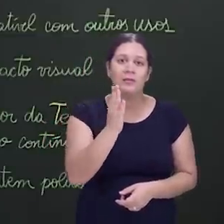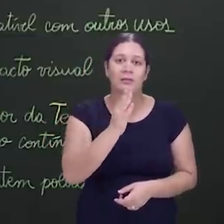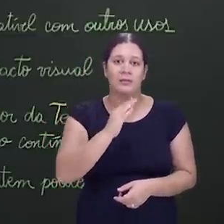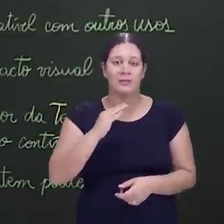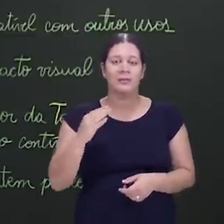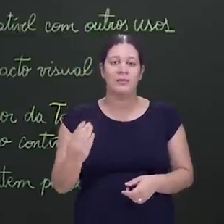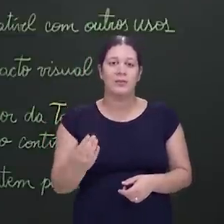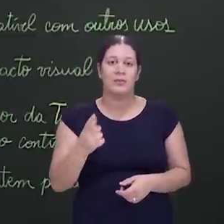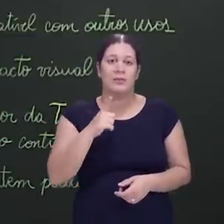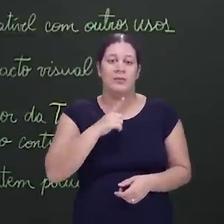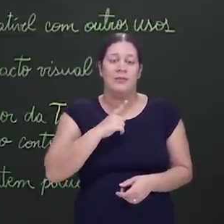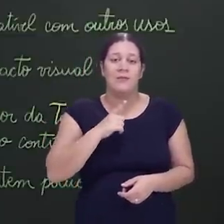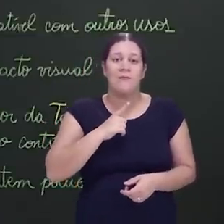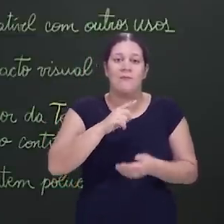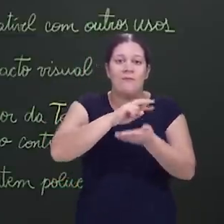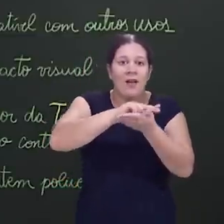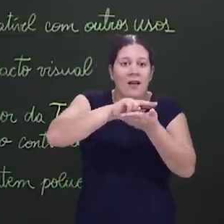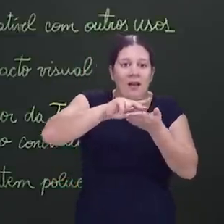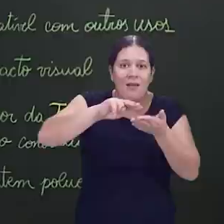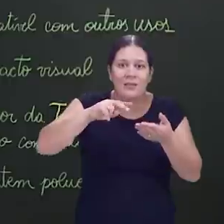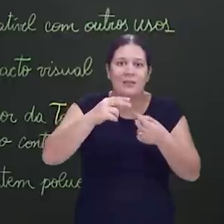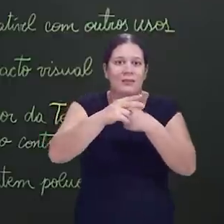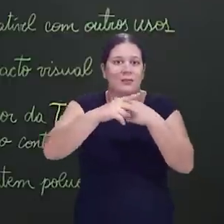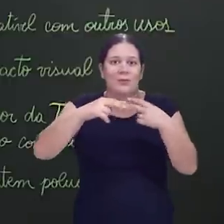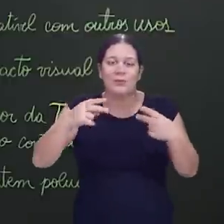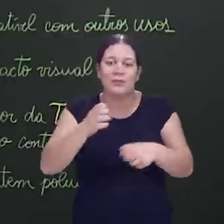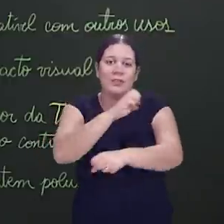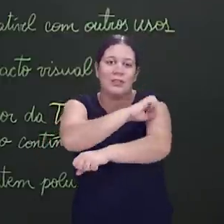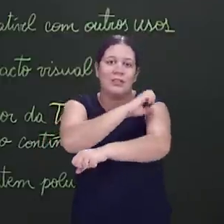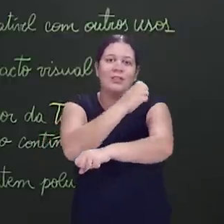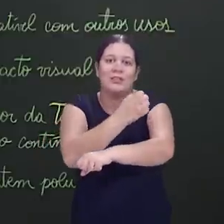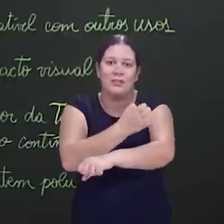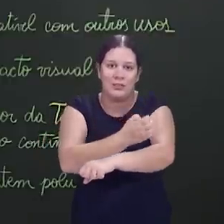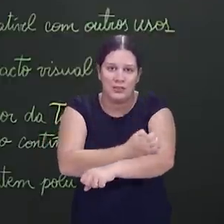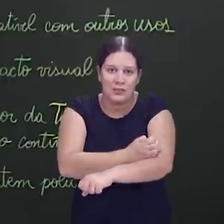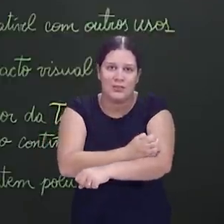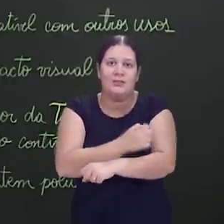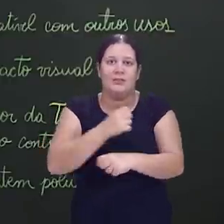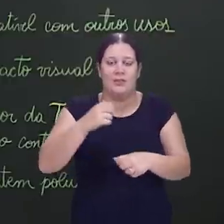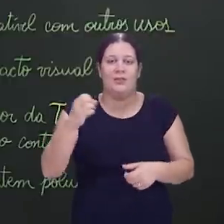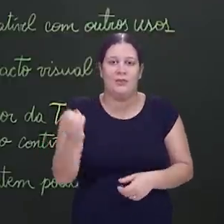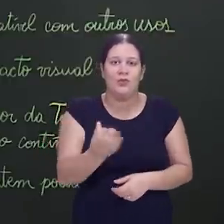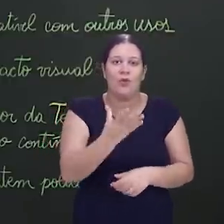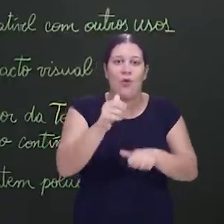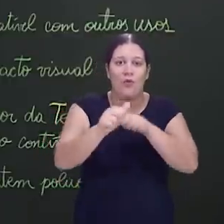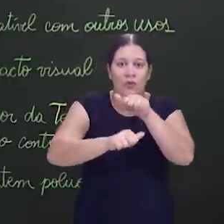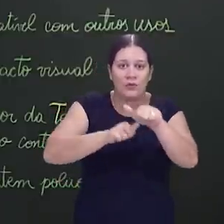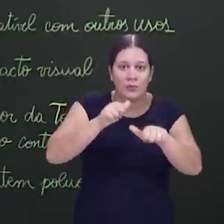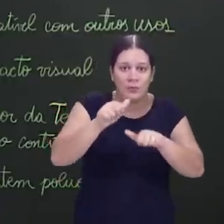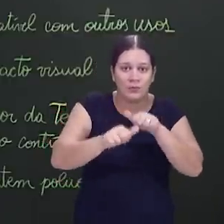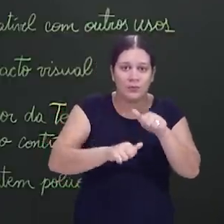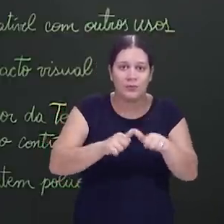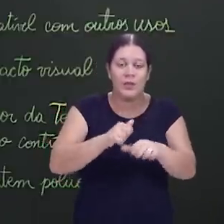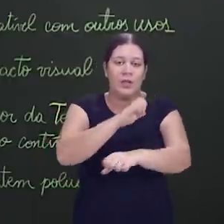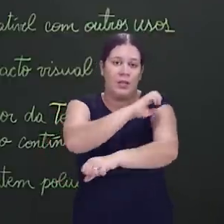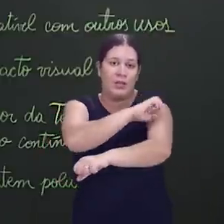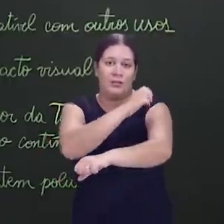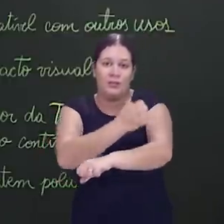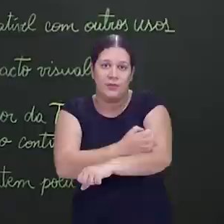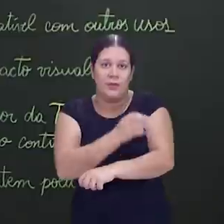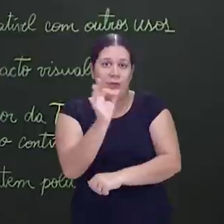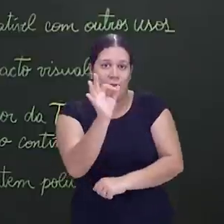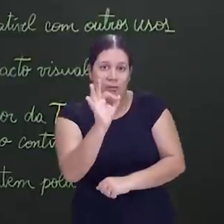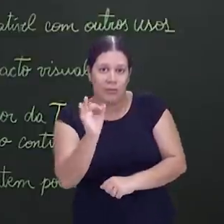uma farta disponibilidade de energias renováveis, o que para a gente é muito bom. Considerando que as energias não